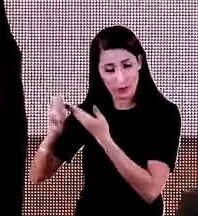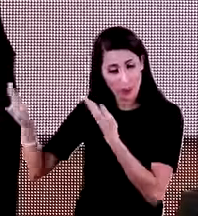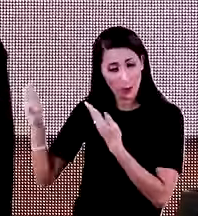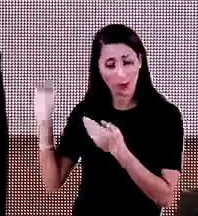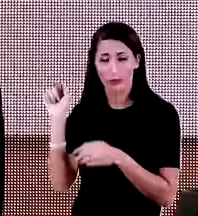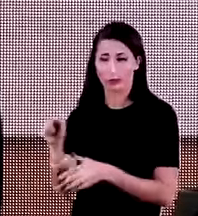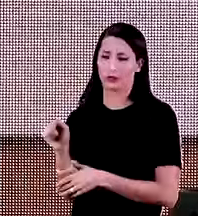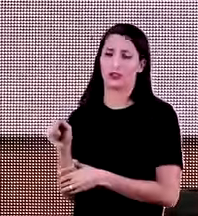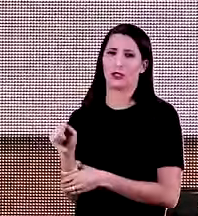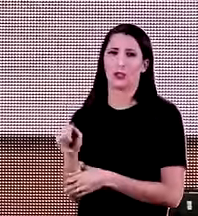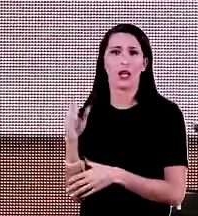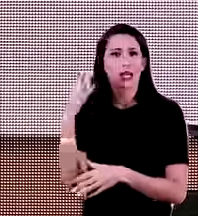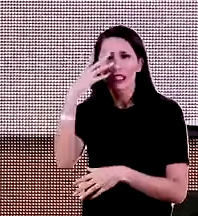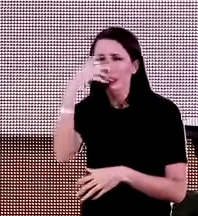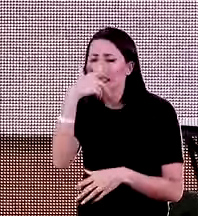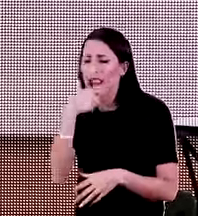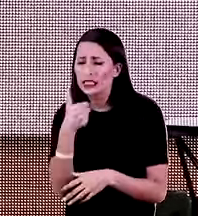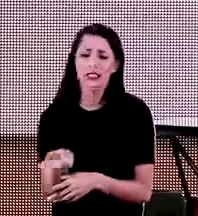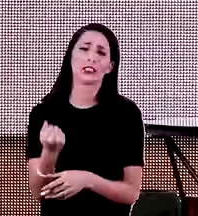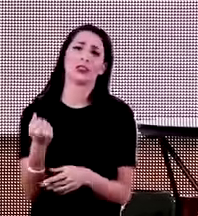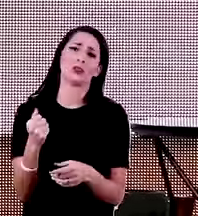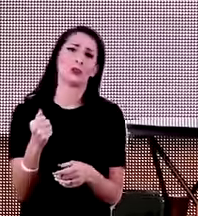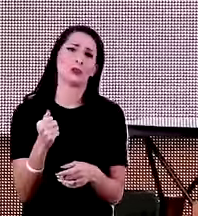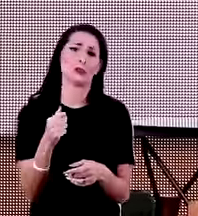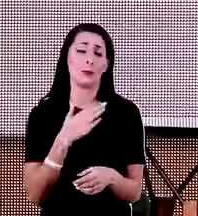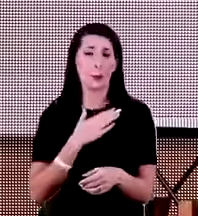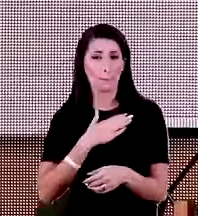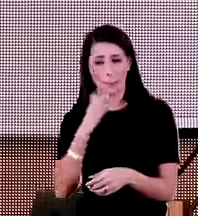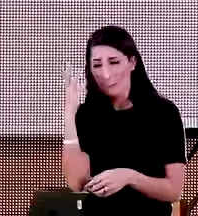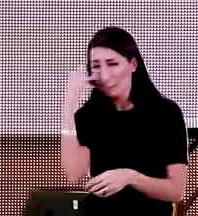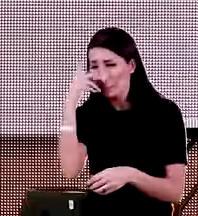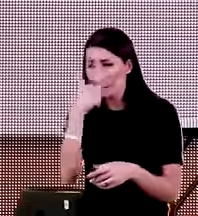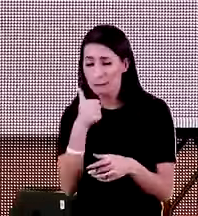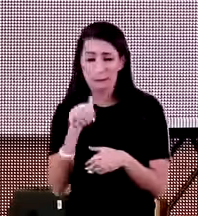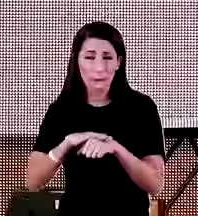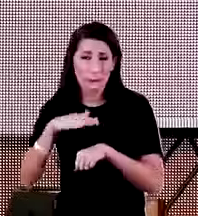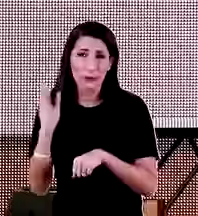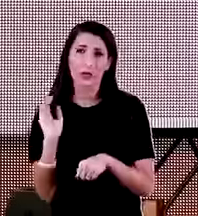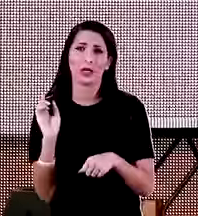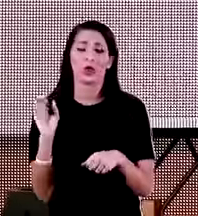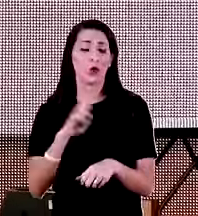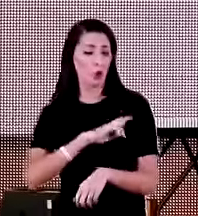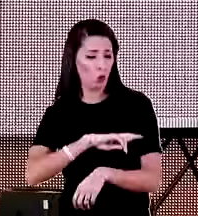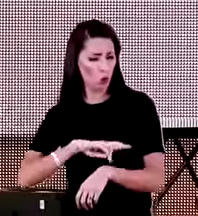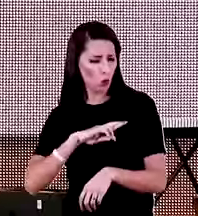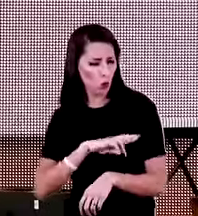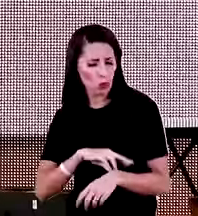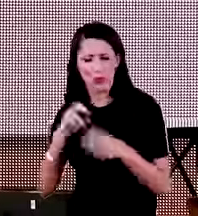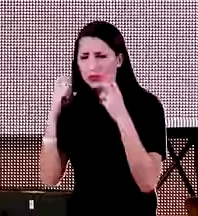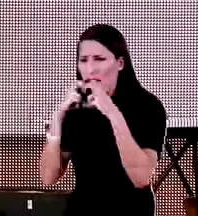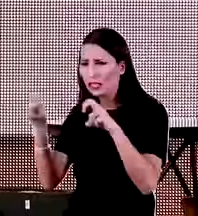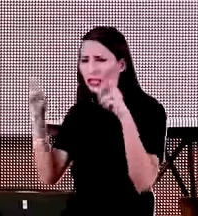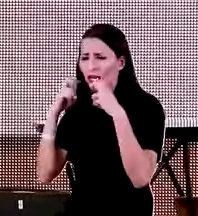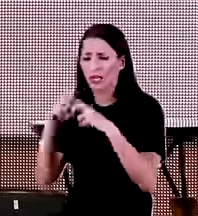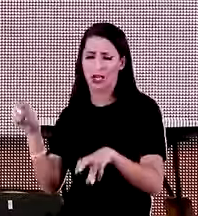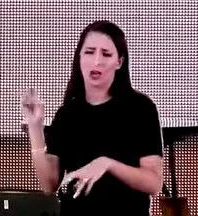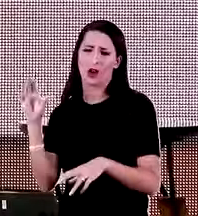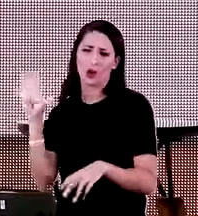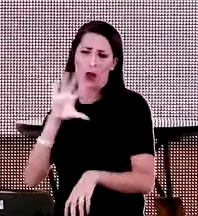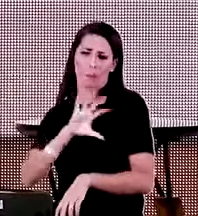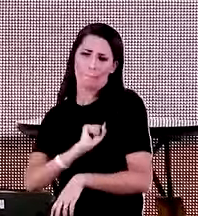esse texto. Para mim é um dos mais bonitos da Bíblia. Quando Ruth declara todo o seu amor a Noemi através da